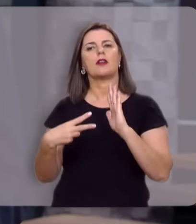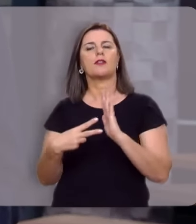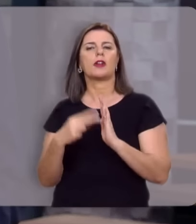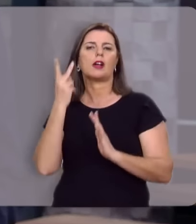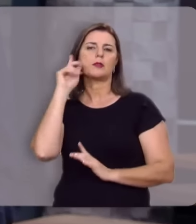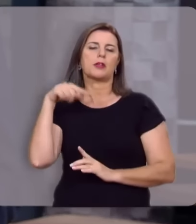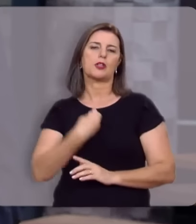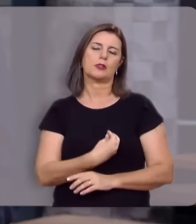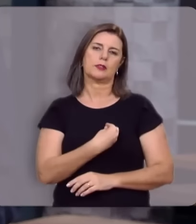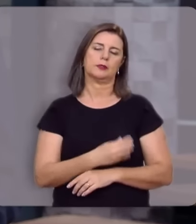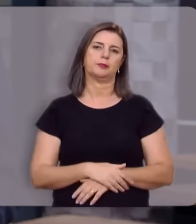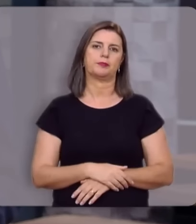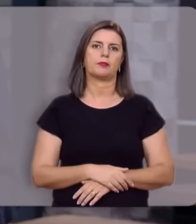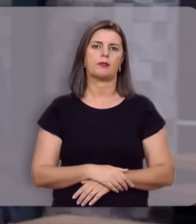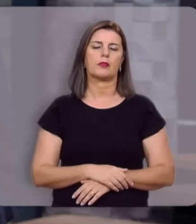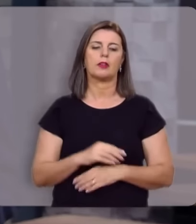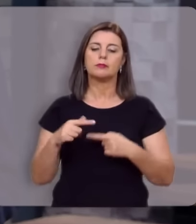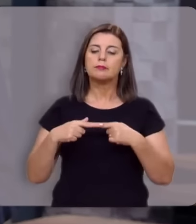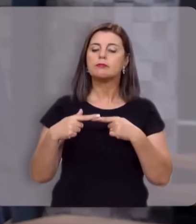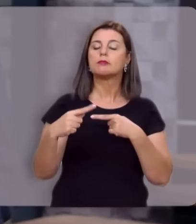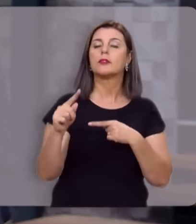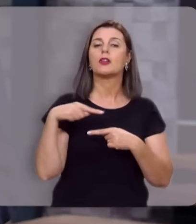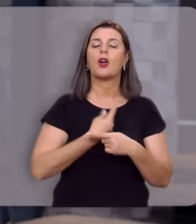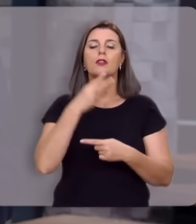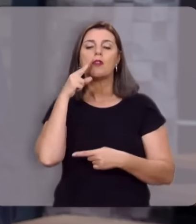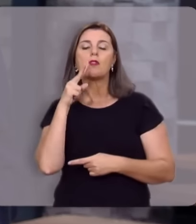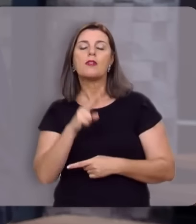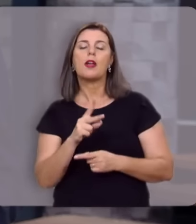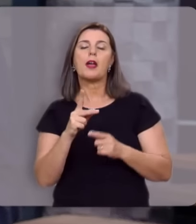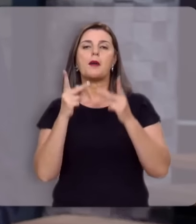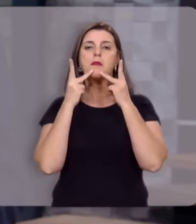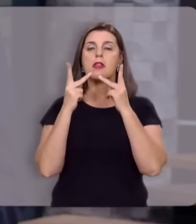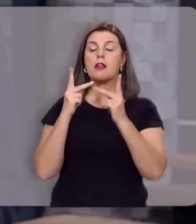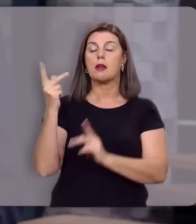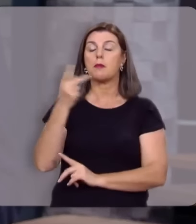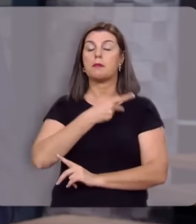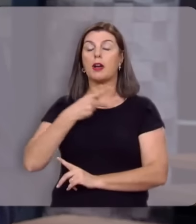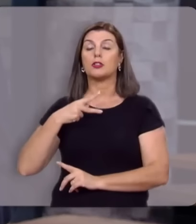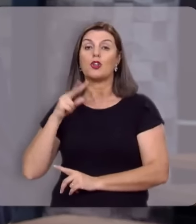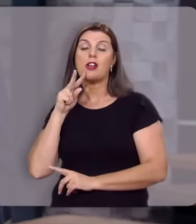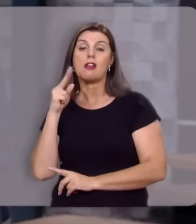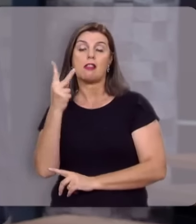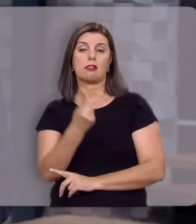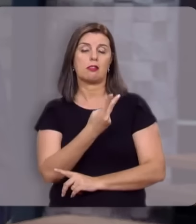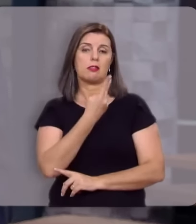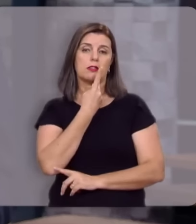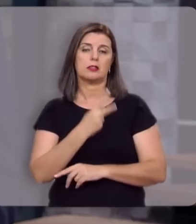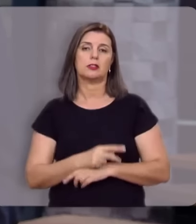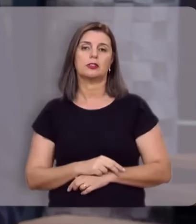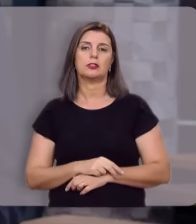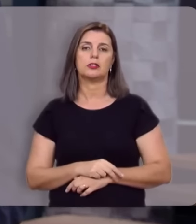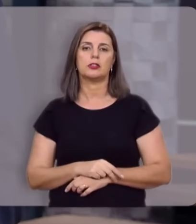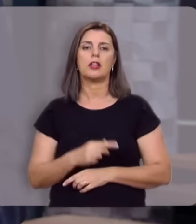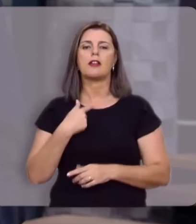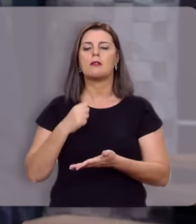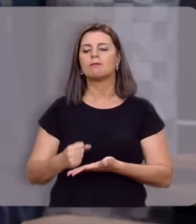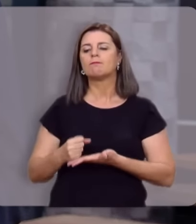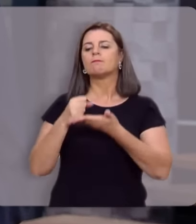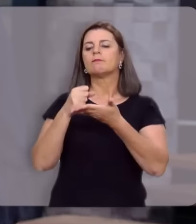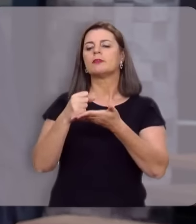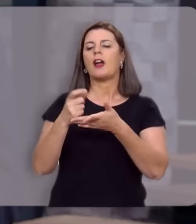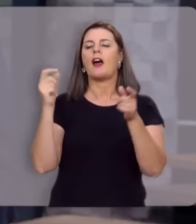e significado para a nossa existência. E logo na sequência nós ouviremos a mensagem do reverendo Hernandes Dias Lopes,